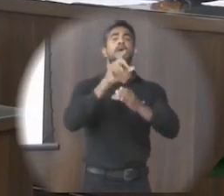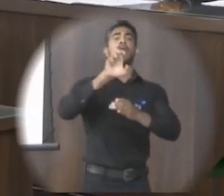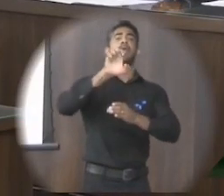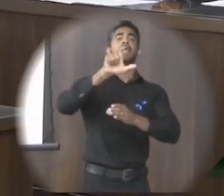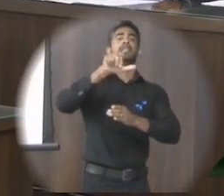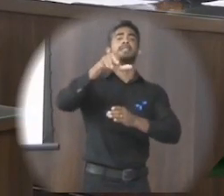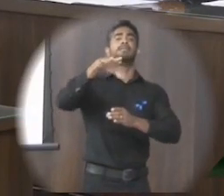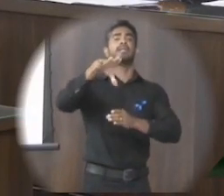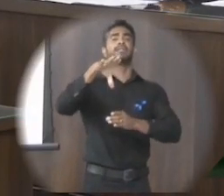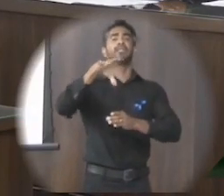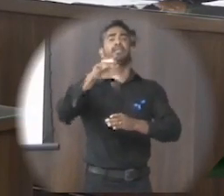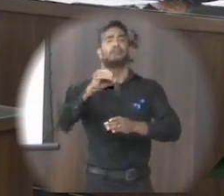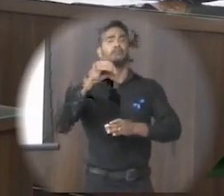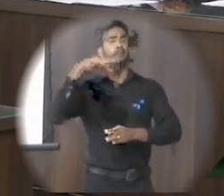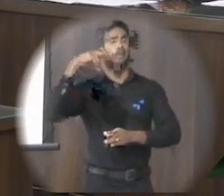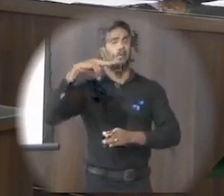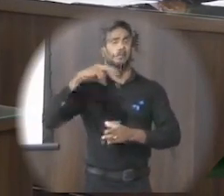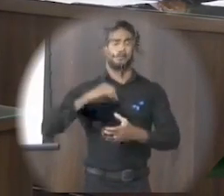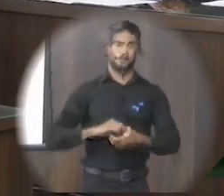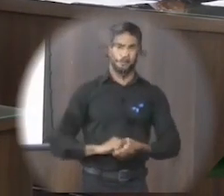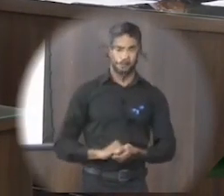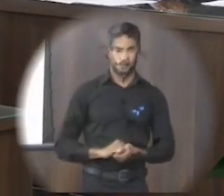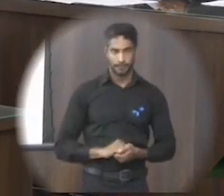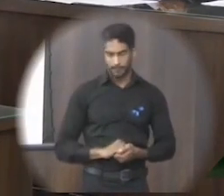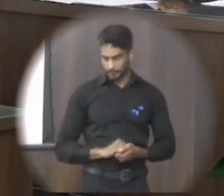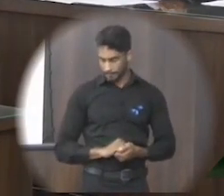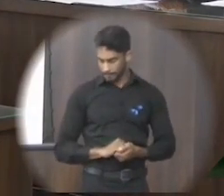Elismácio Borges Ferreira.